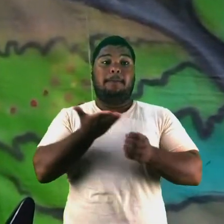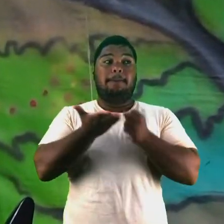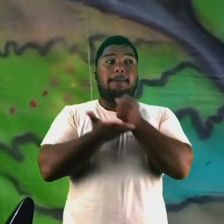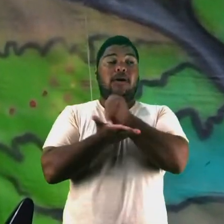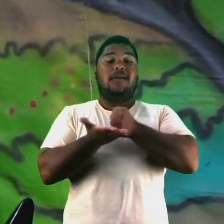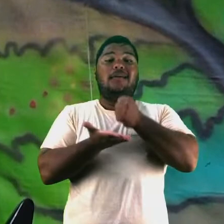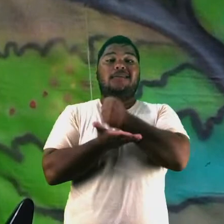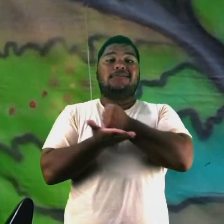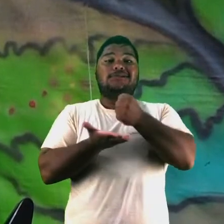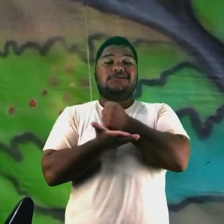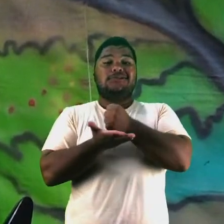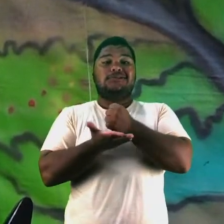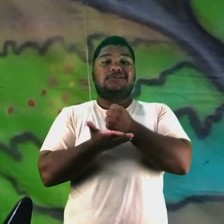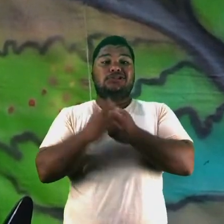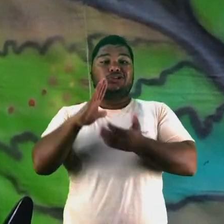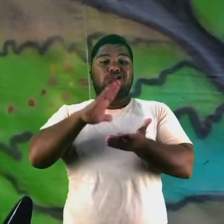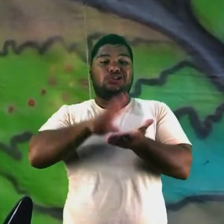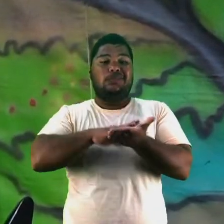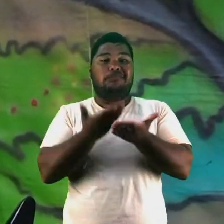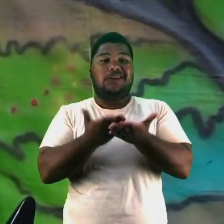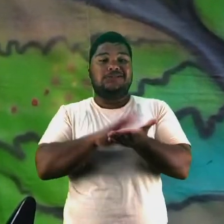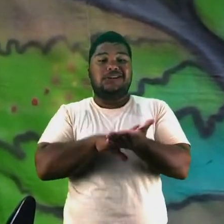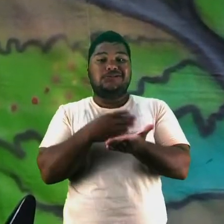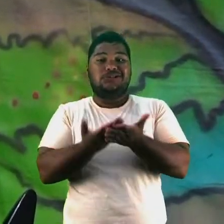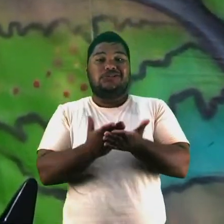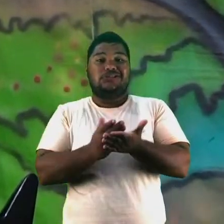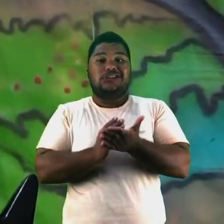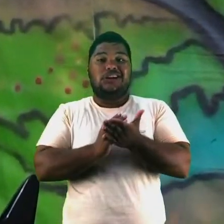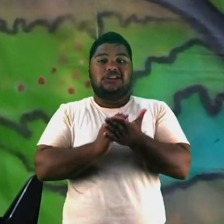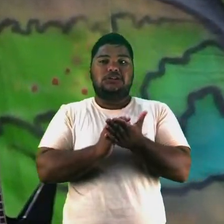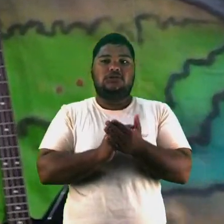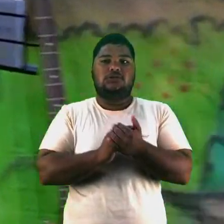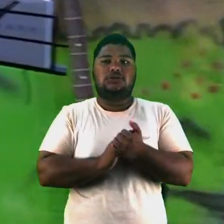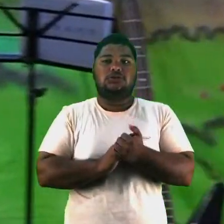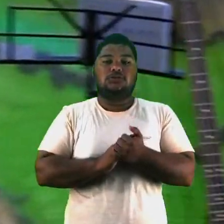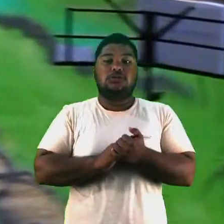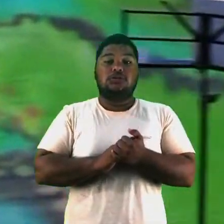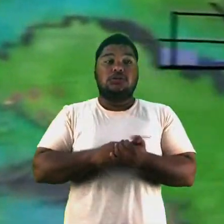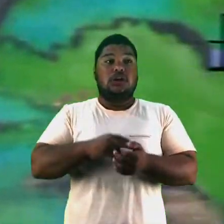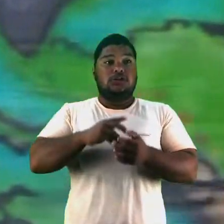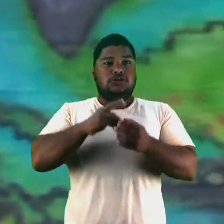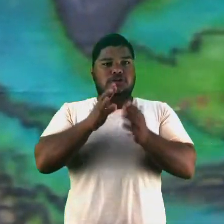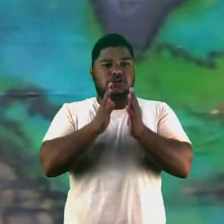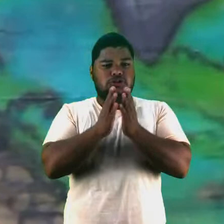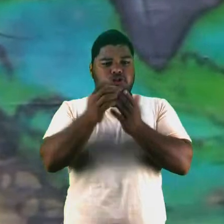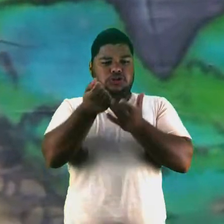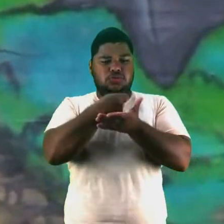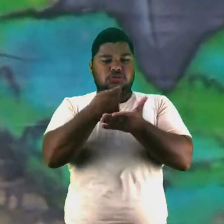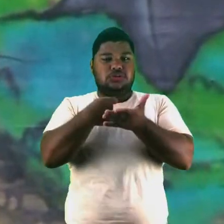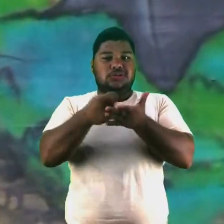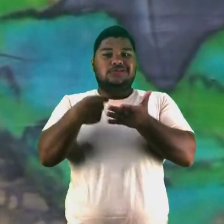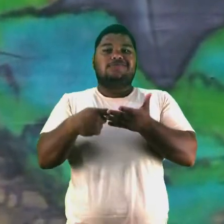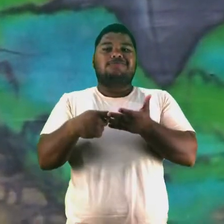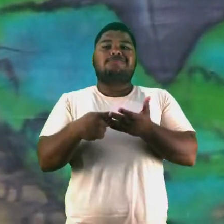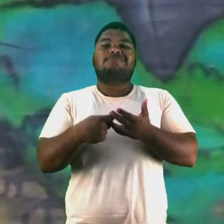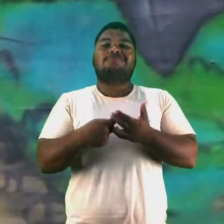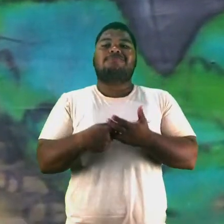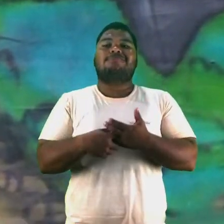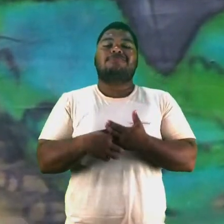Escrituras. Ou seja, é aquilo que eu carrego como conceito,